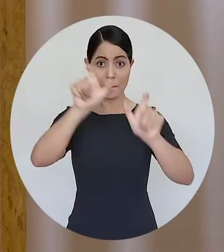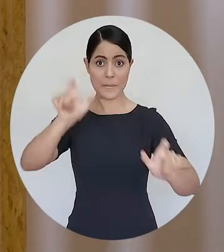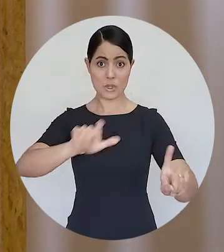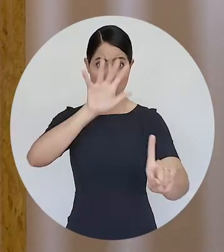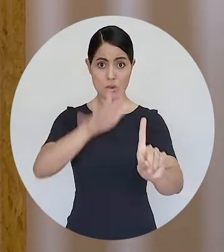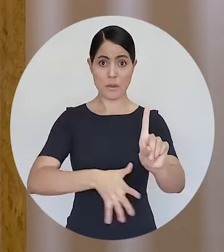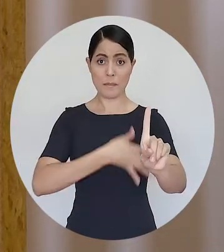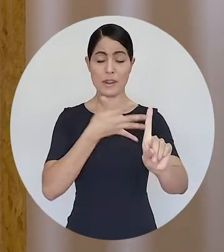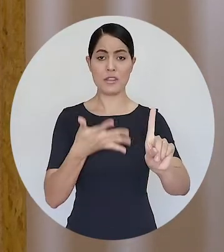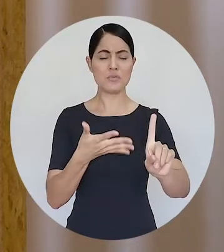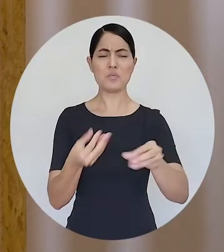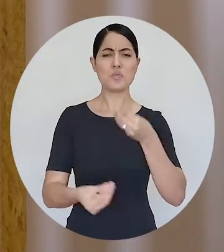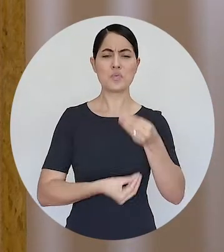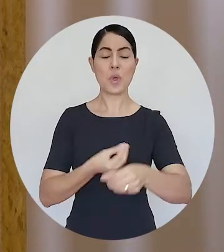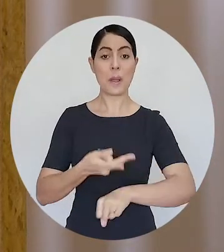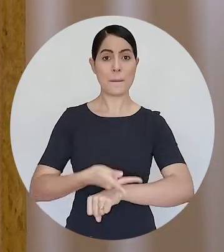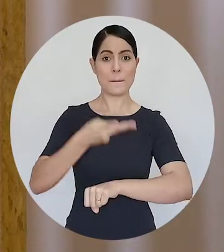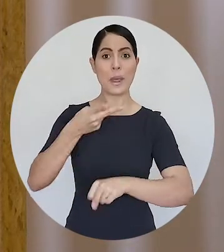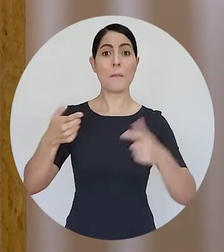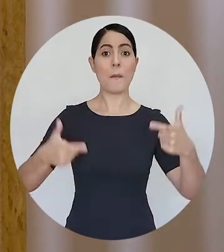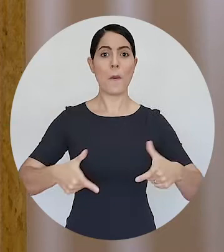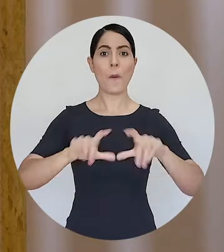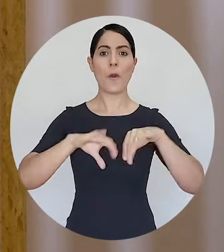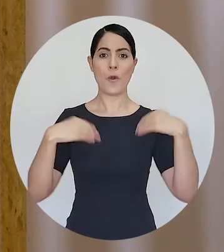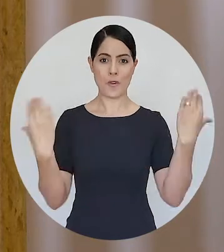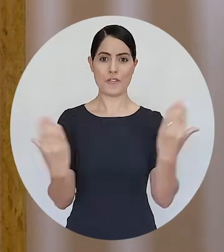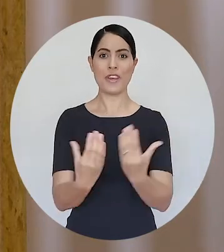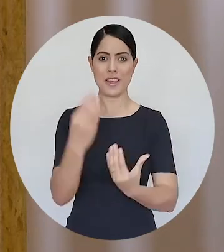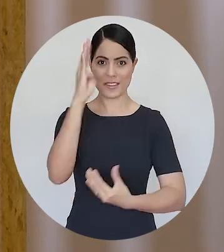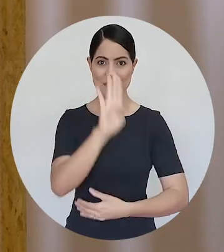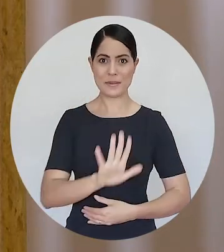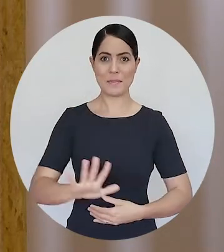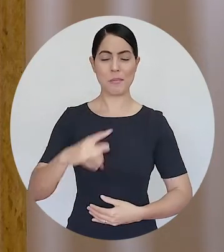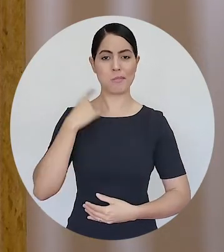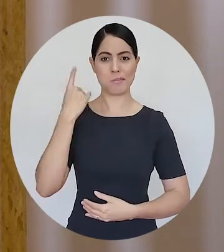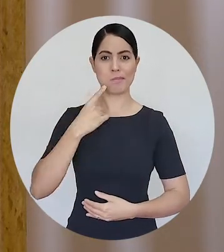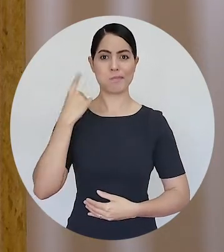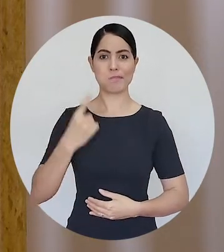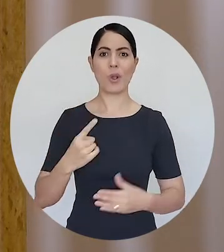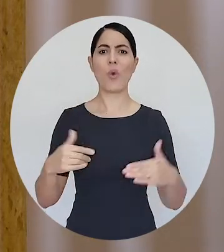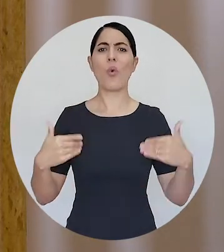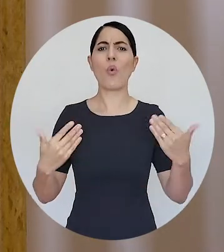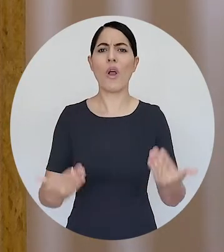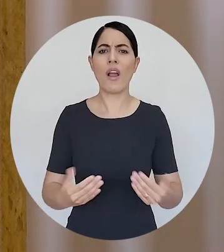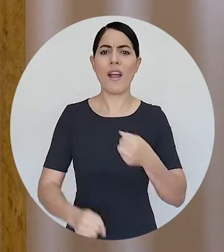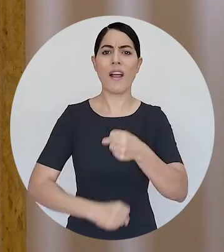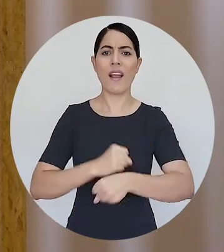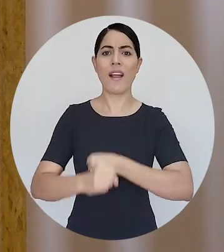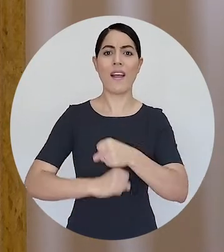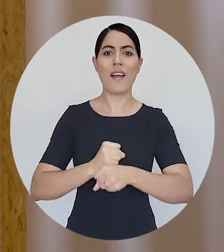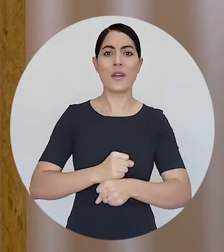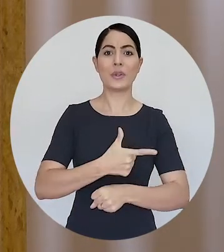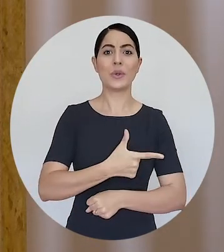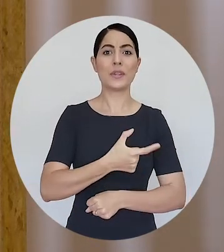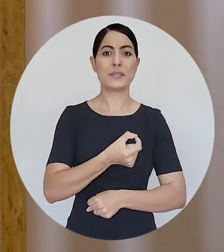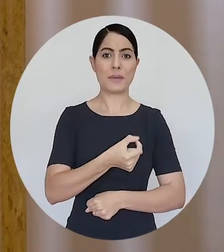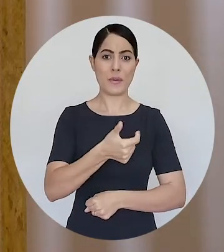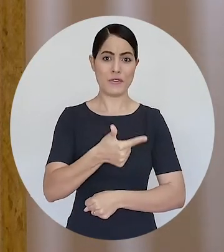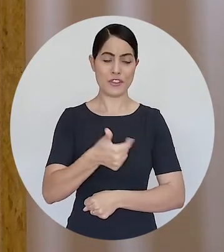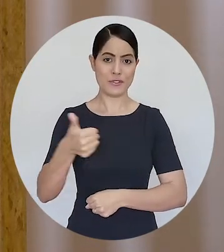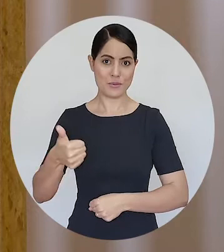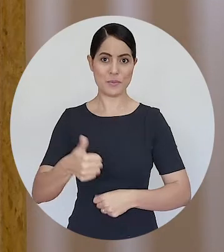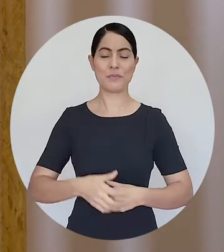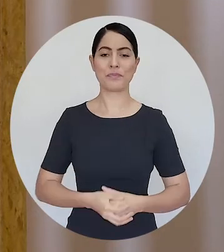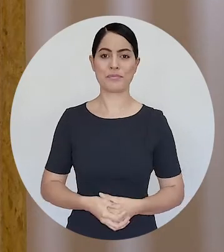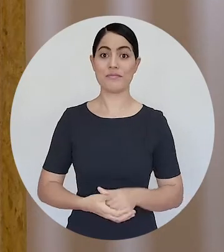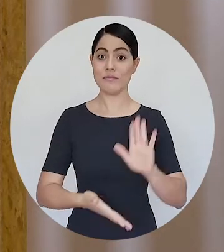Prêmio Luiz Gama na Conferência Nacional da Advocacia Brasileira, que deve acontecer em 2021. O autor